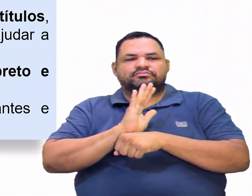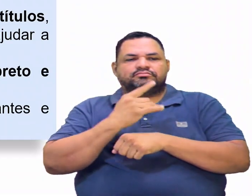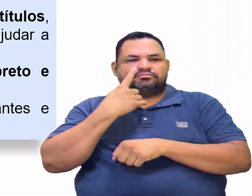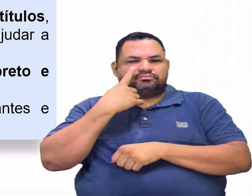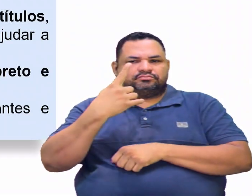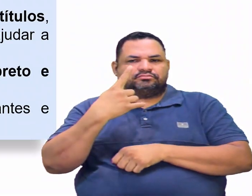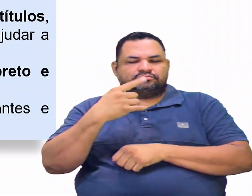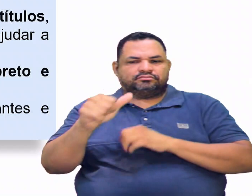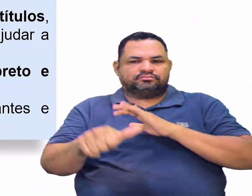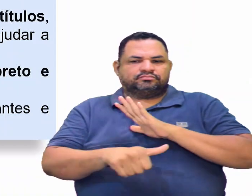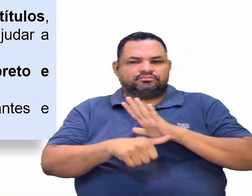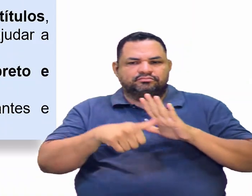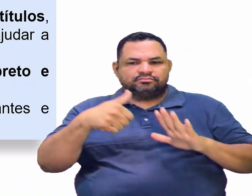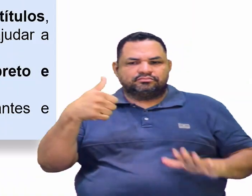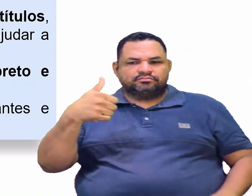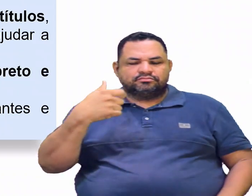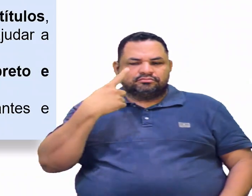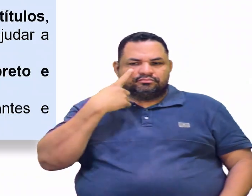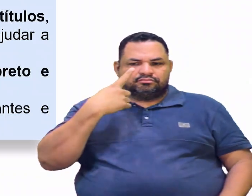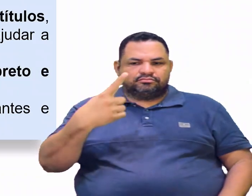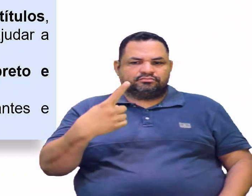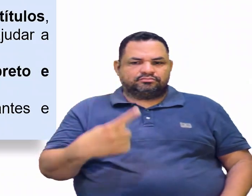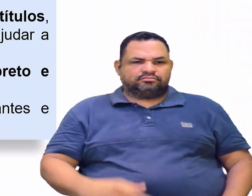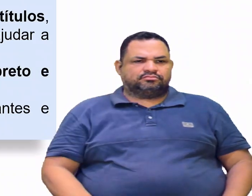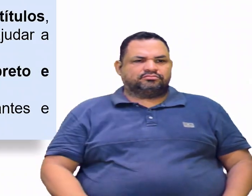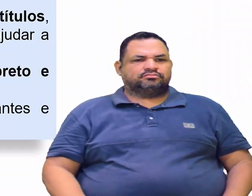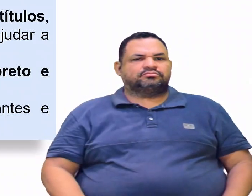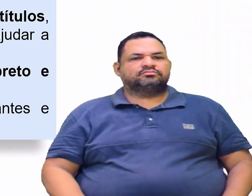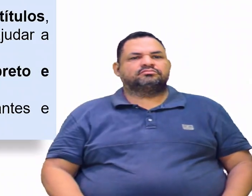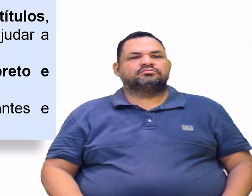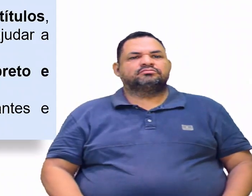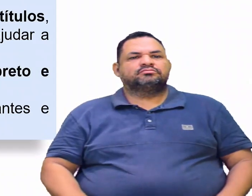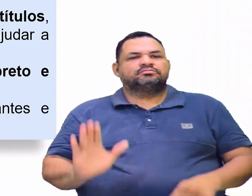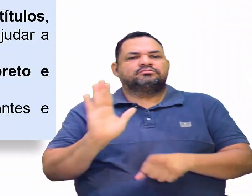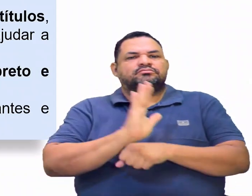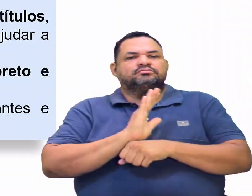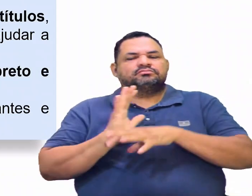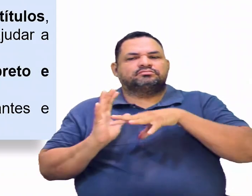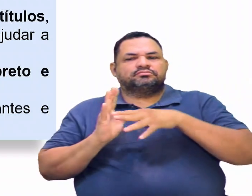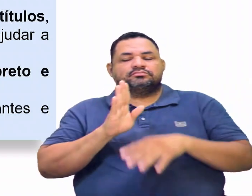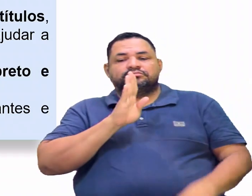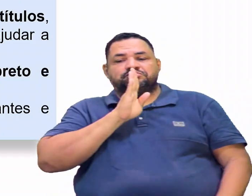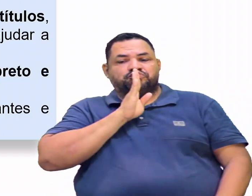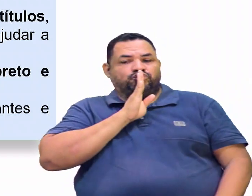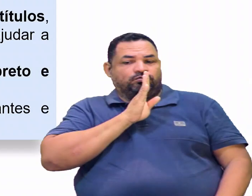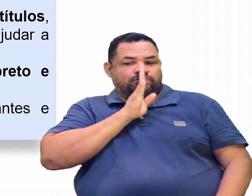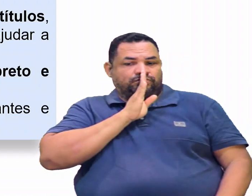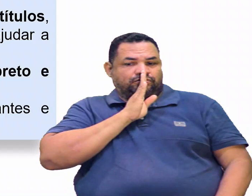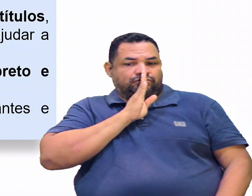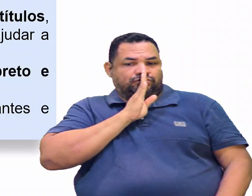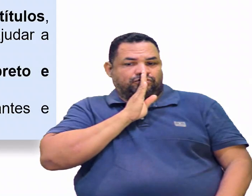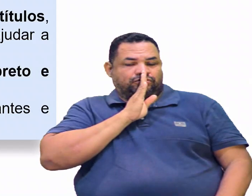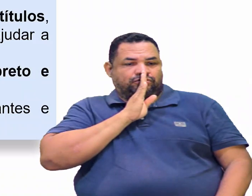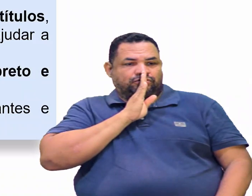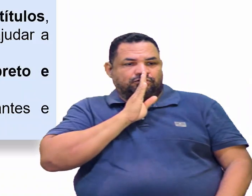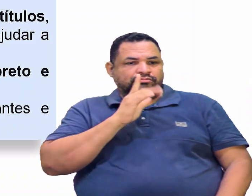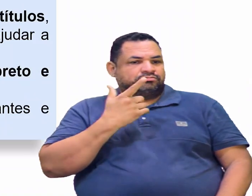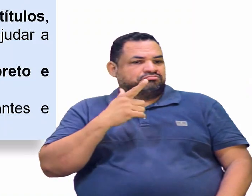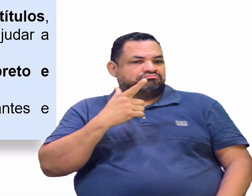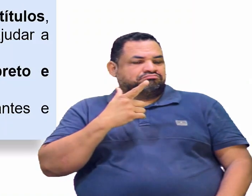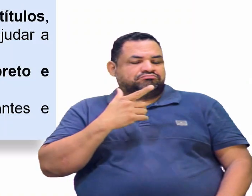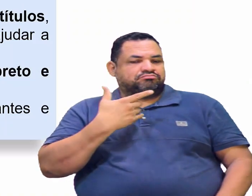vem uma primeira parte aí onde tem o cinema mudo, onde não há diálogos e o seu